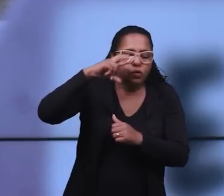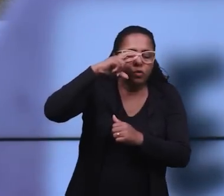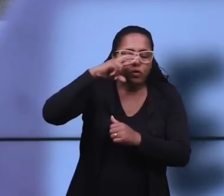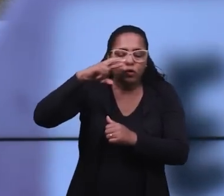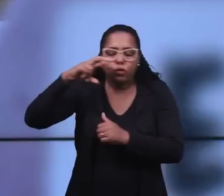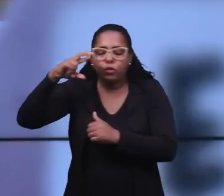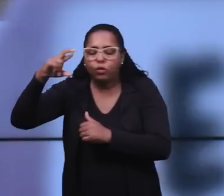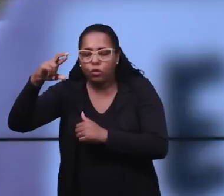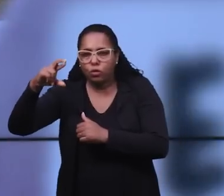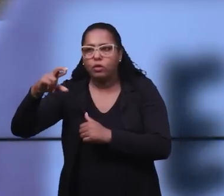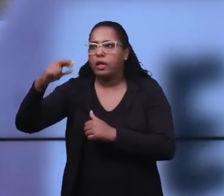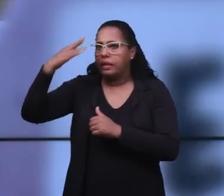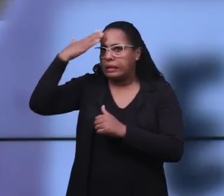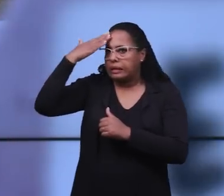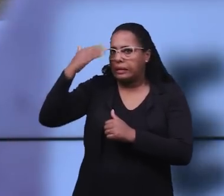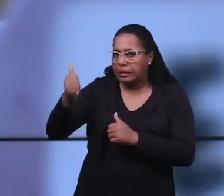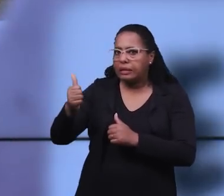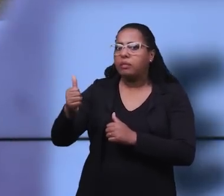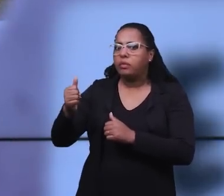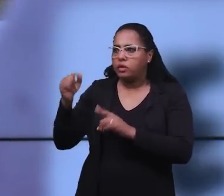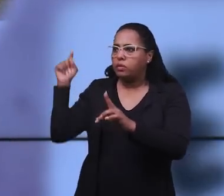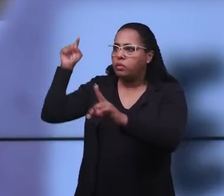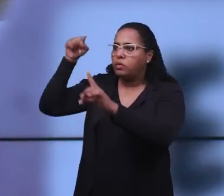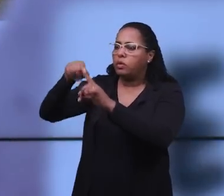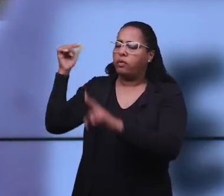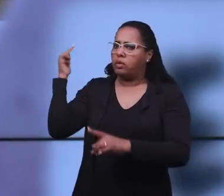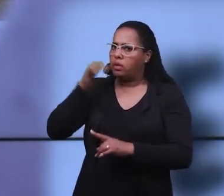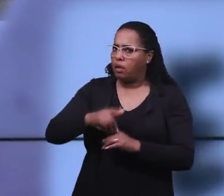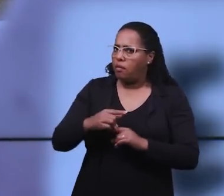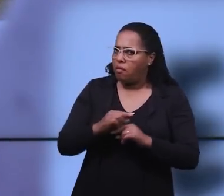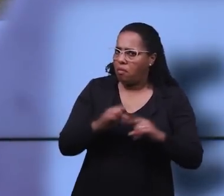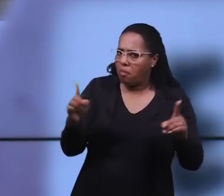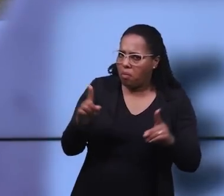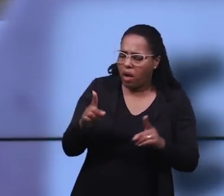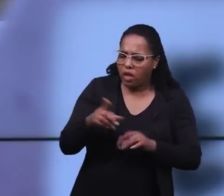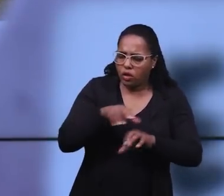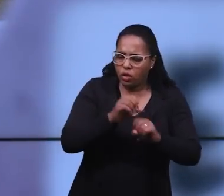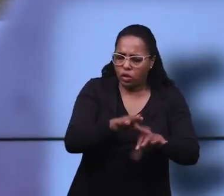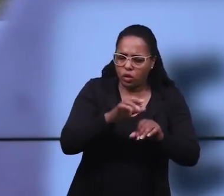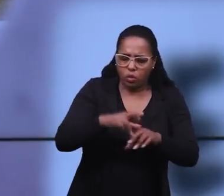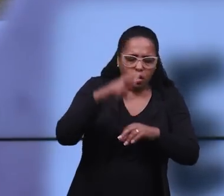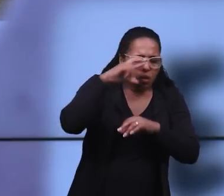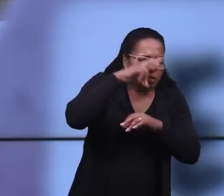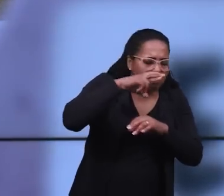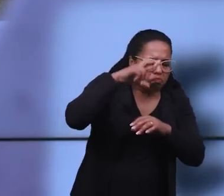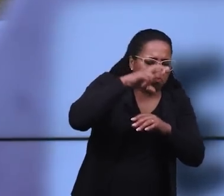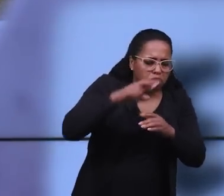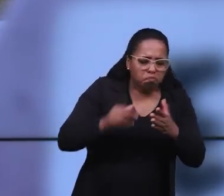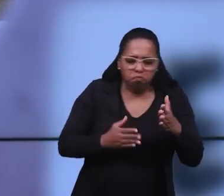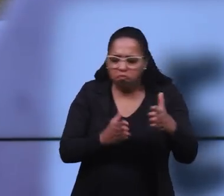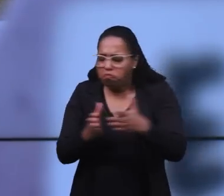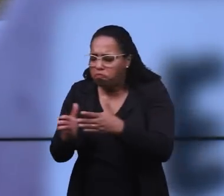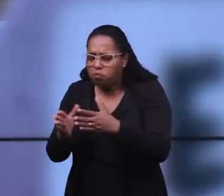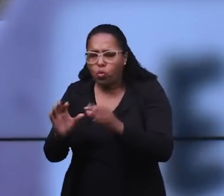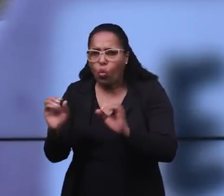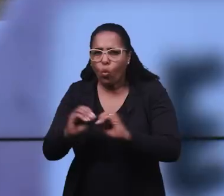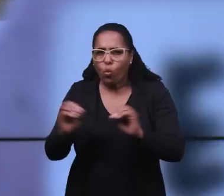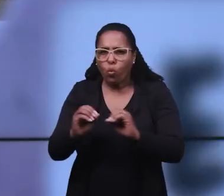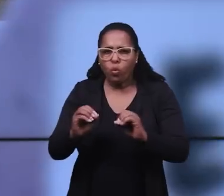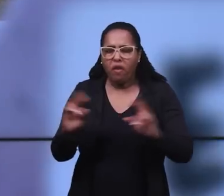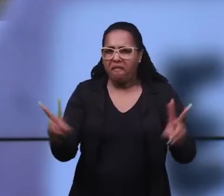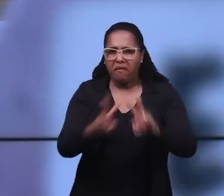sabedoria para alcançar o alvo sem se desviar. Quem não educa e não segue o caminho não tem vitória,